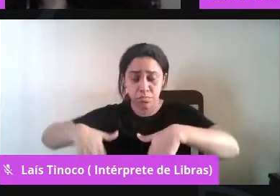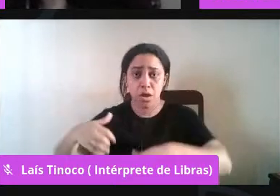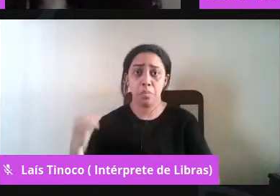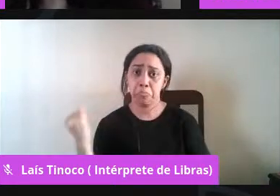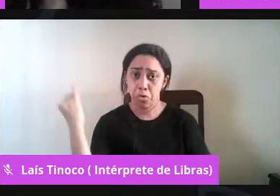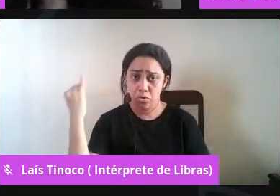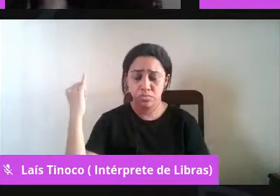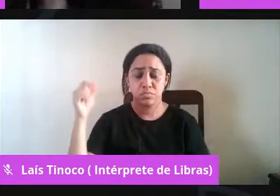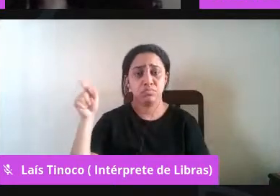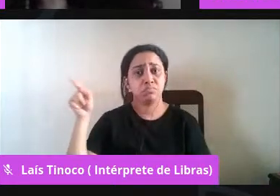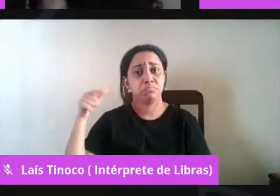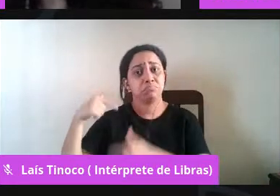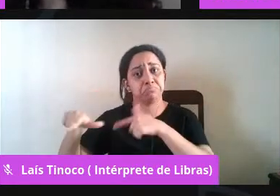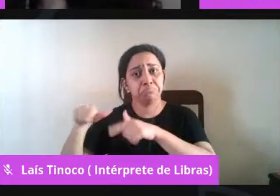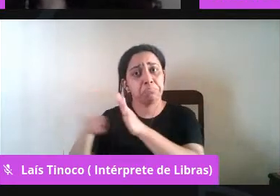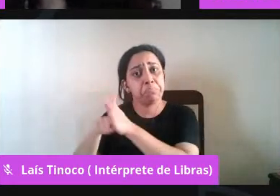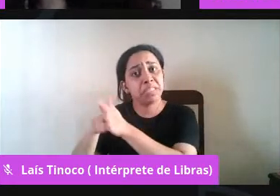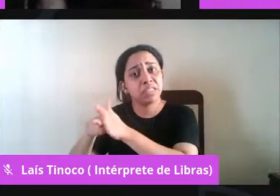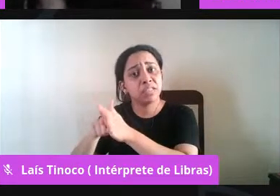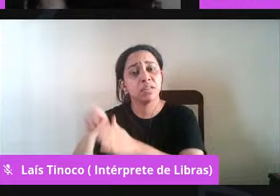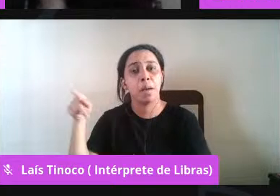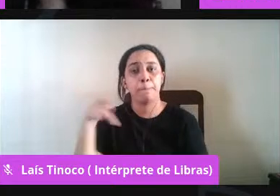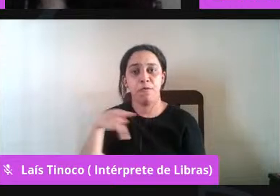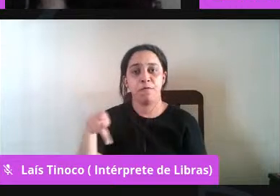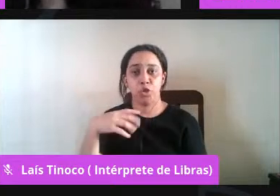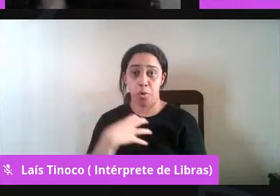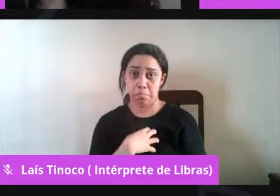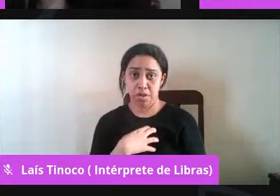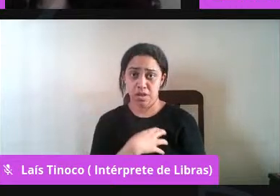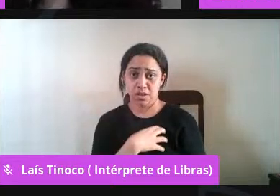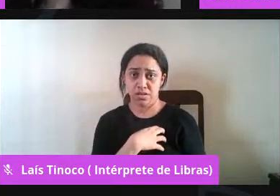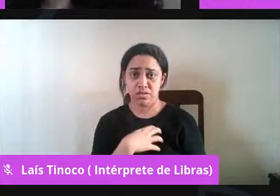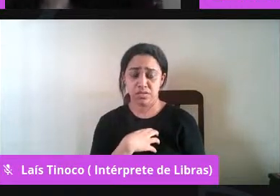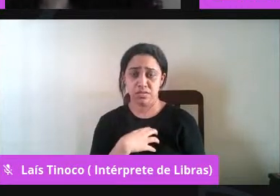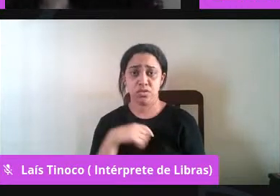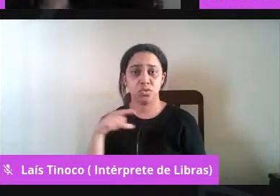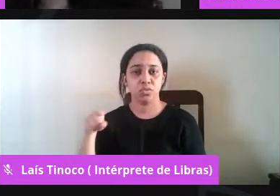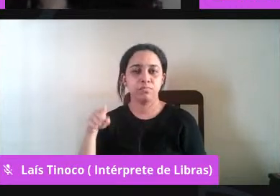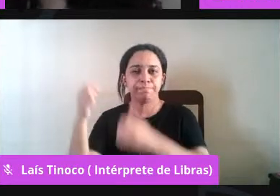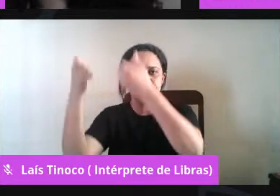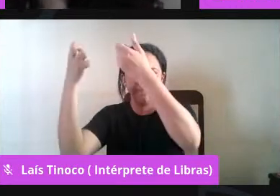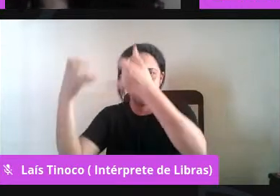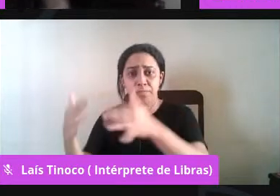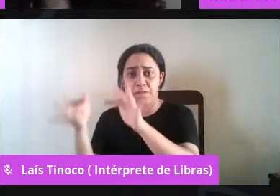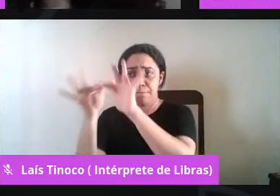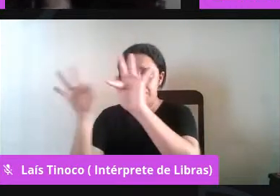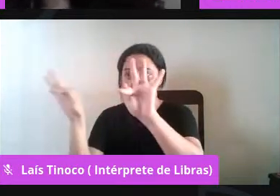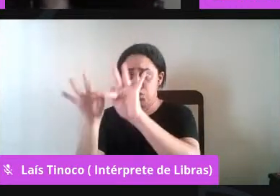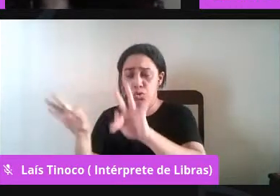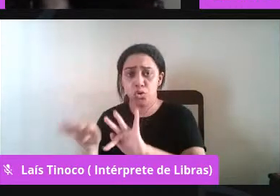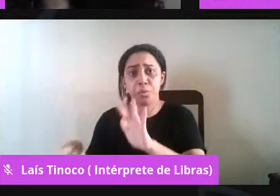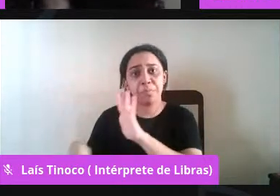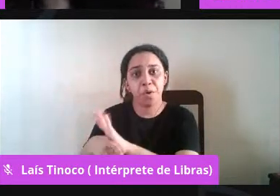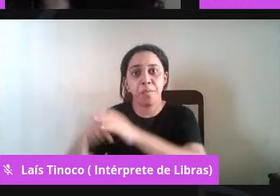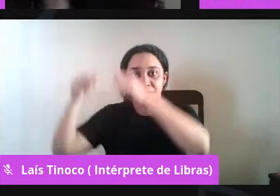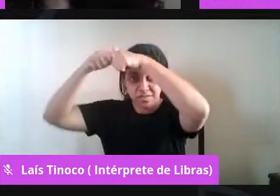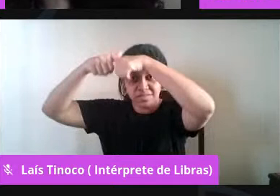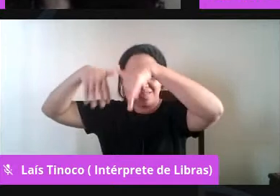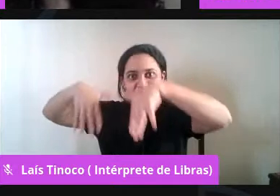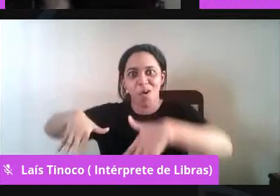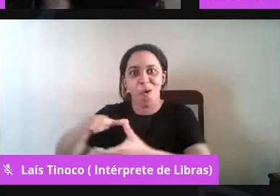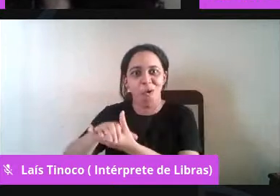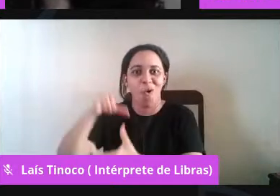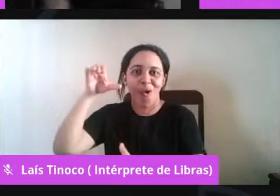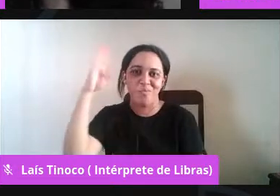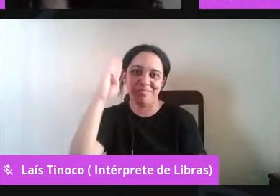Bahia, que ela publicou esse livro, sobre justamente vendo as fraseologias no Atlas Linguístico do Brasil, no corpo já do Atlas Linguístico do Brasil.